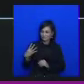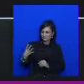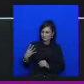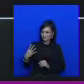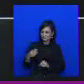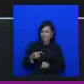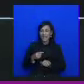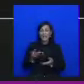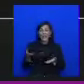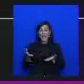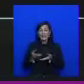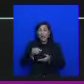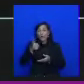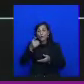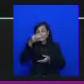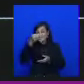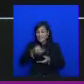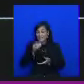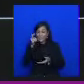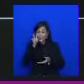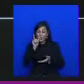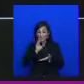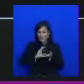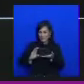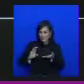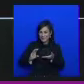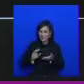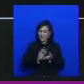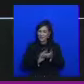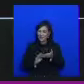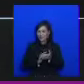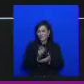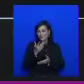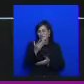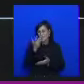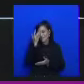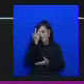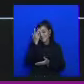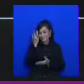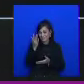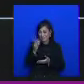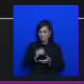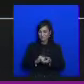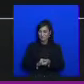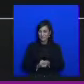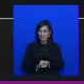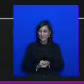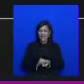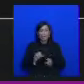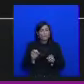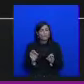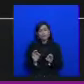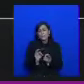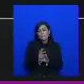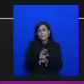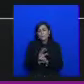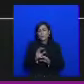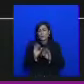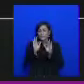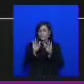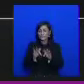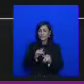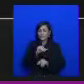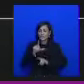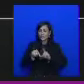24. A partir de 11 acertos você leva prêmios na Loto Fácil. Falta muito pouco para fecharmos o nosso sorteio. Vem